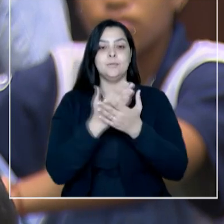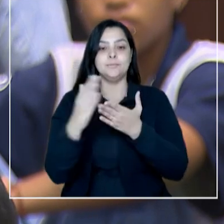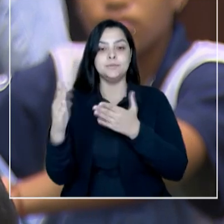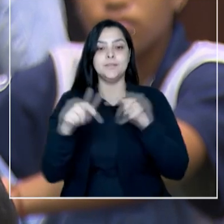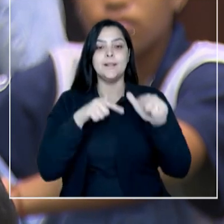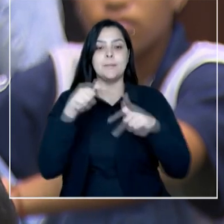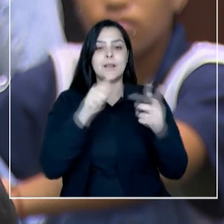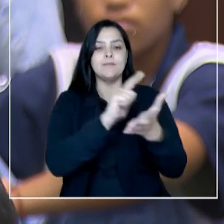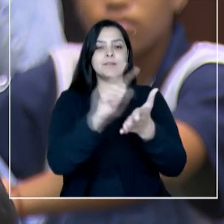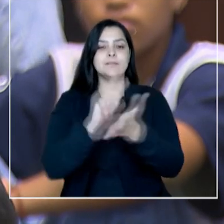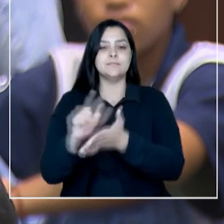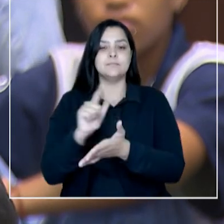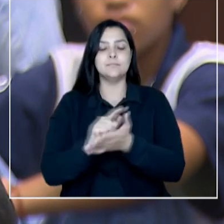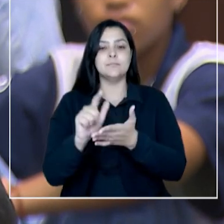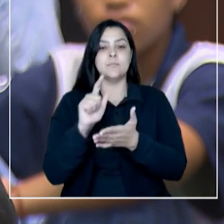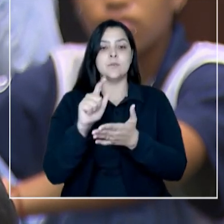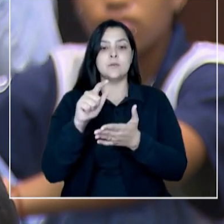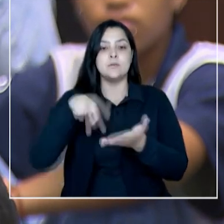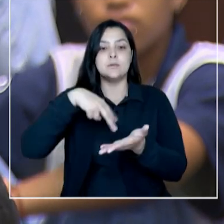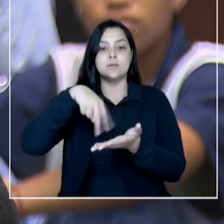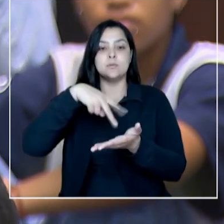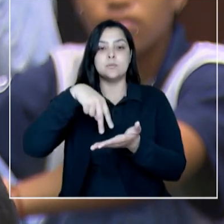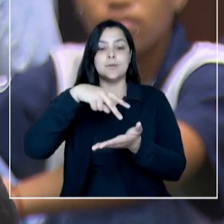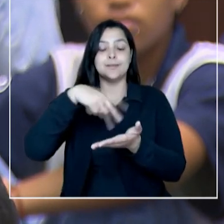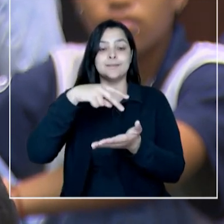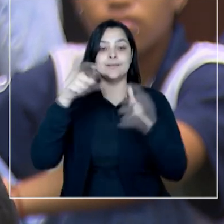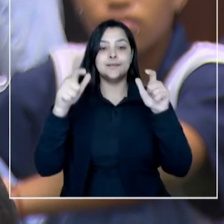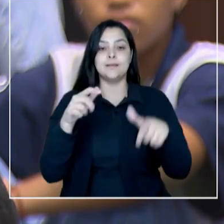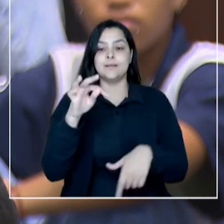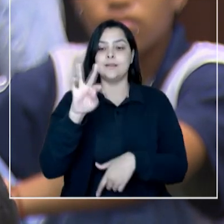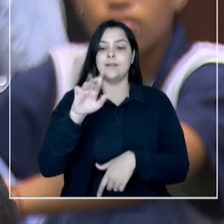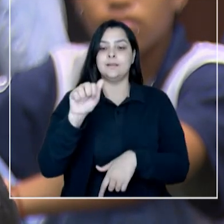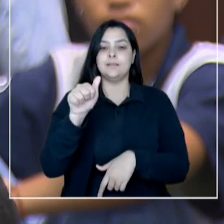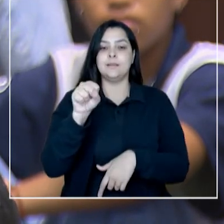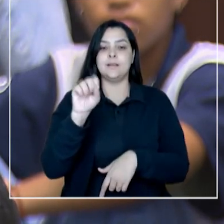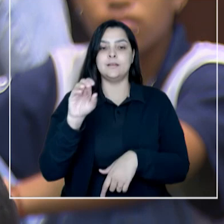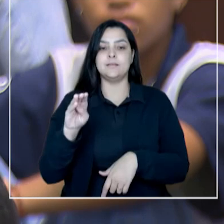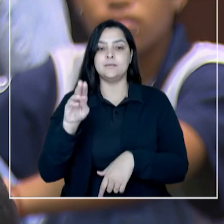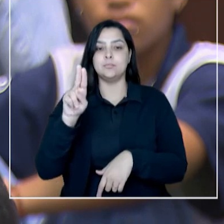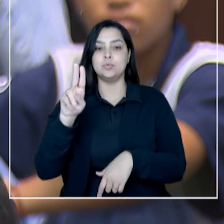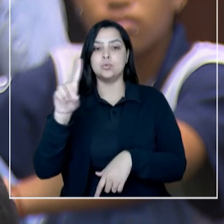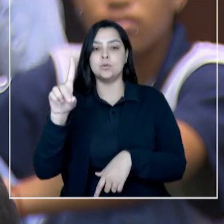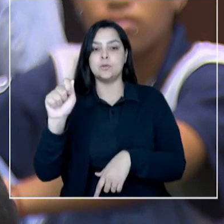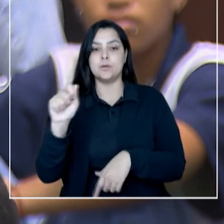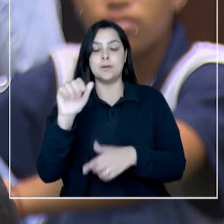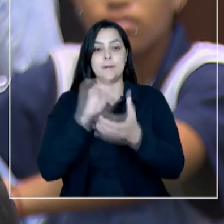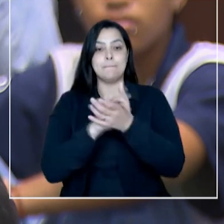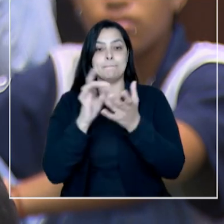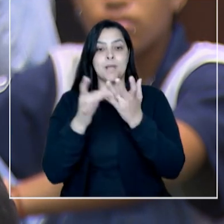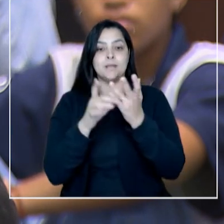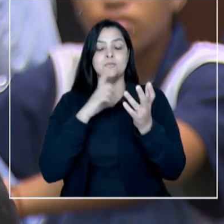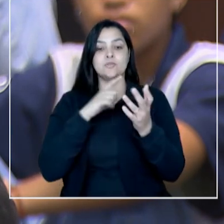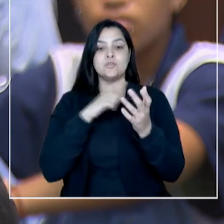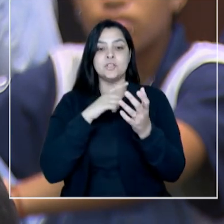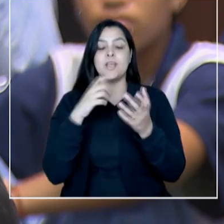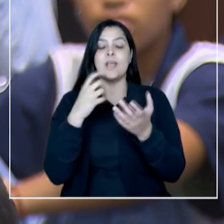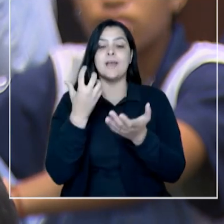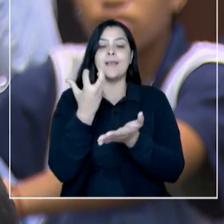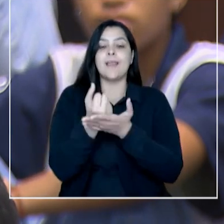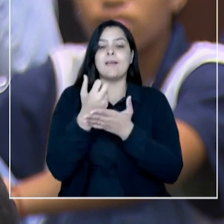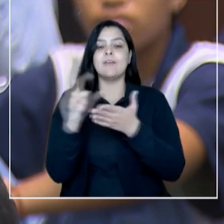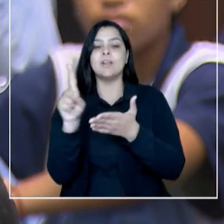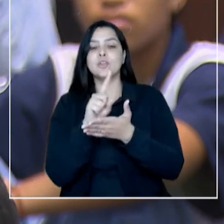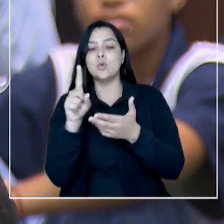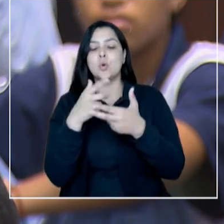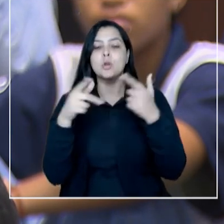faxineira numa boate chamada Trans Buddha. E o marido da minha tia, ele tinha uma gravadora chamada Groove Connection e tal. Então,